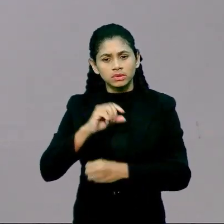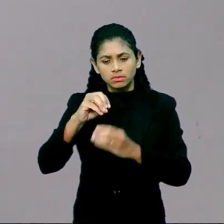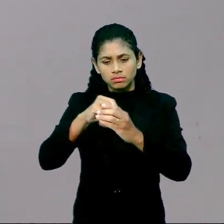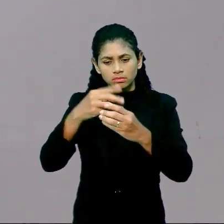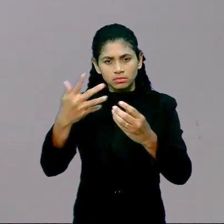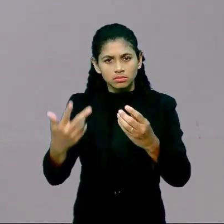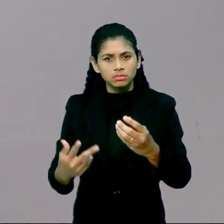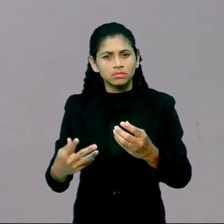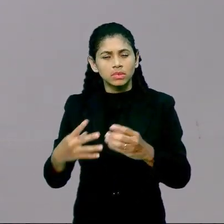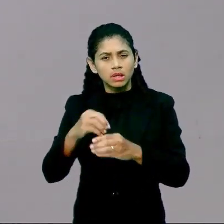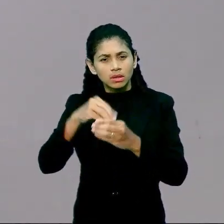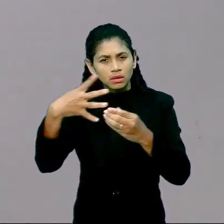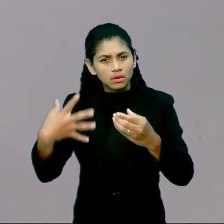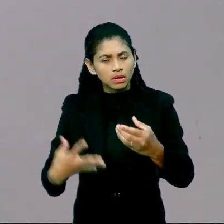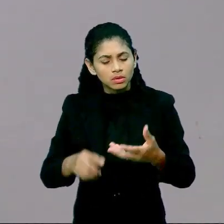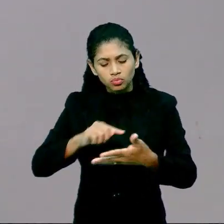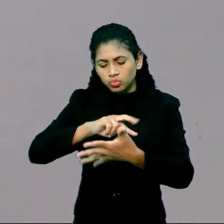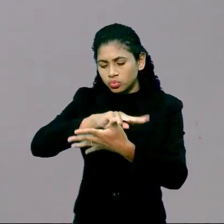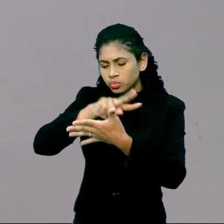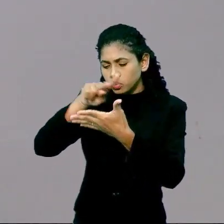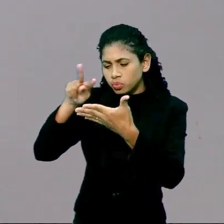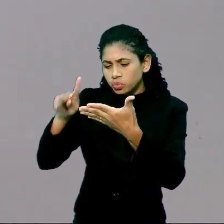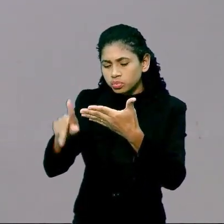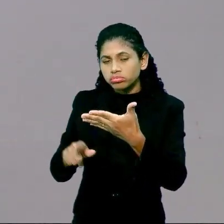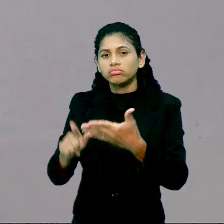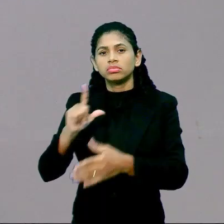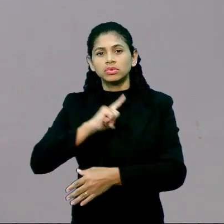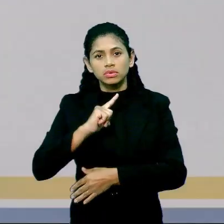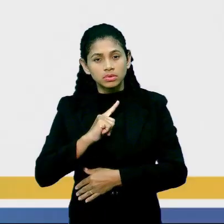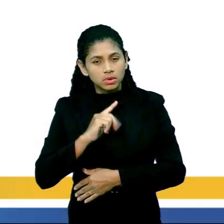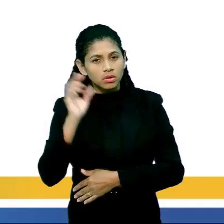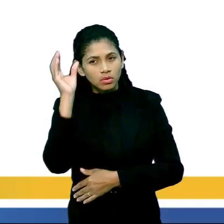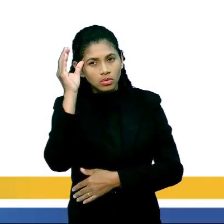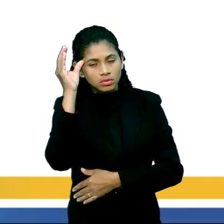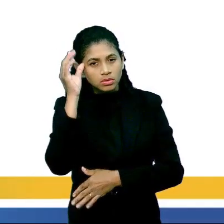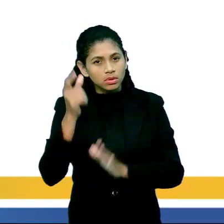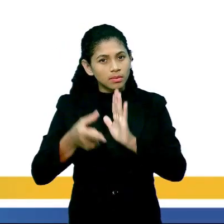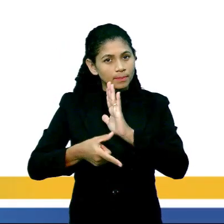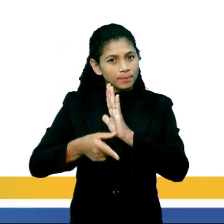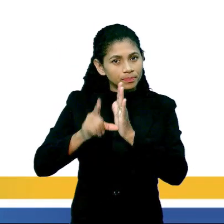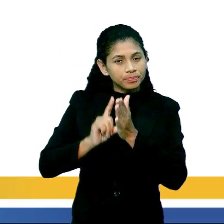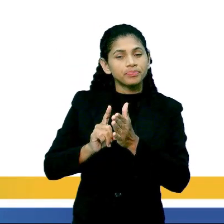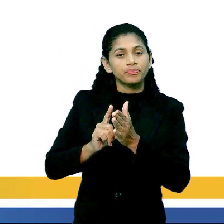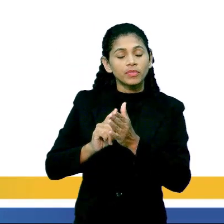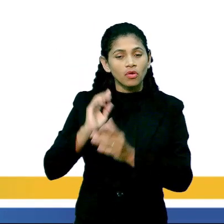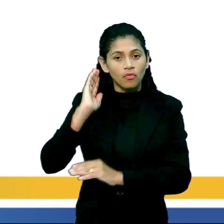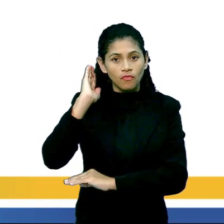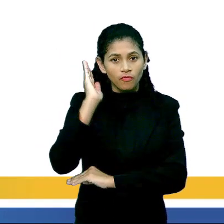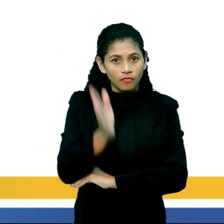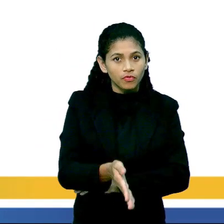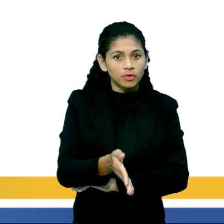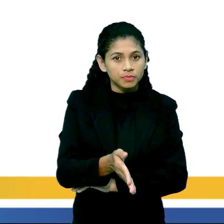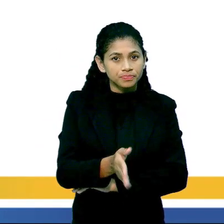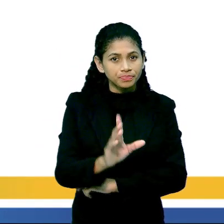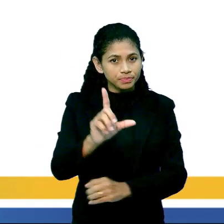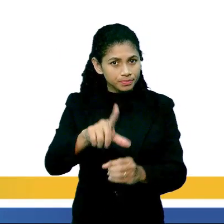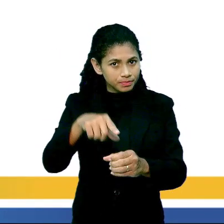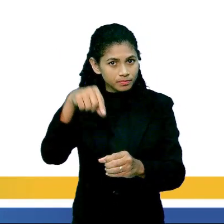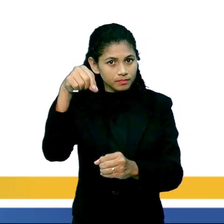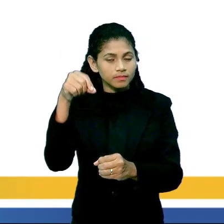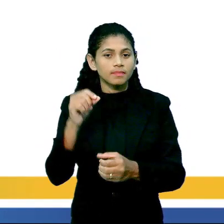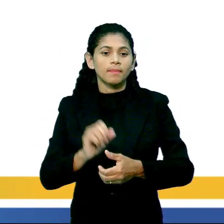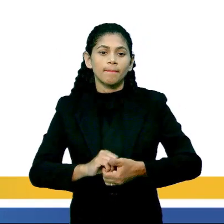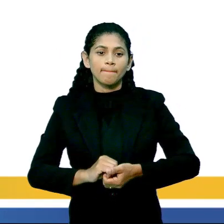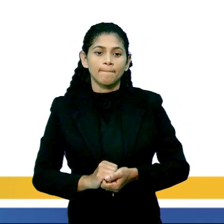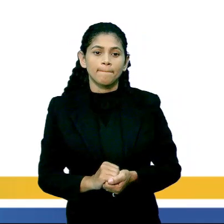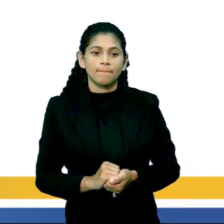nas lutas, no caso da capoeira. Então, eu tenho esse conhecimento prévio. Então, vamos focar nas alternativas e a gente vê se vai ter alguma